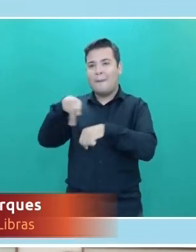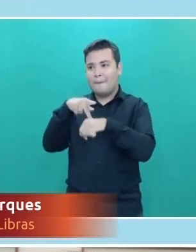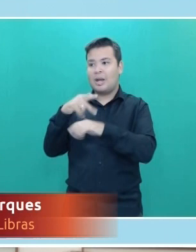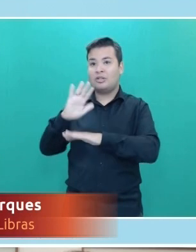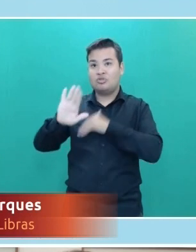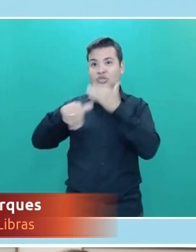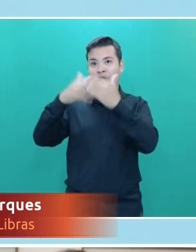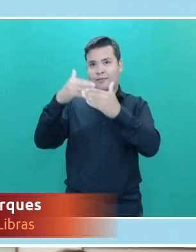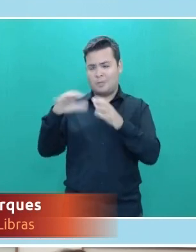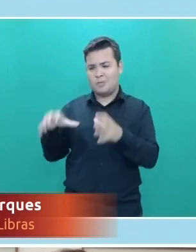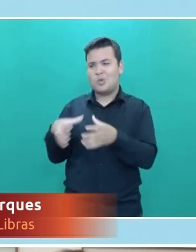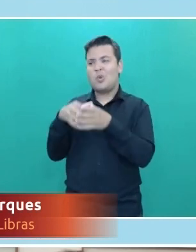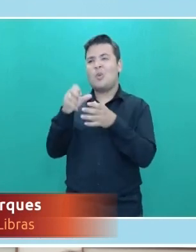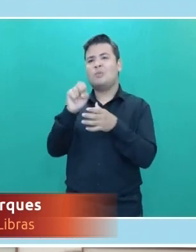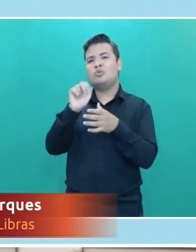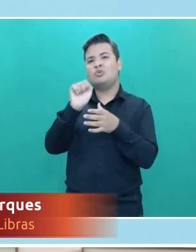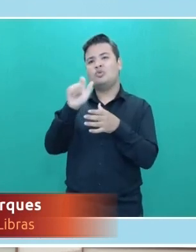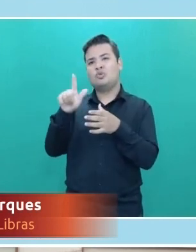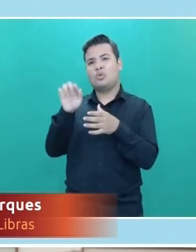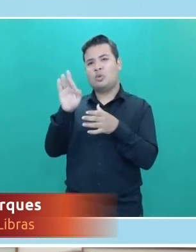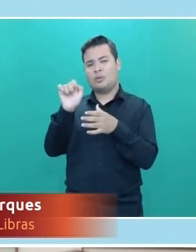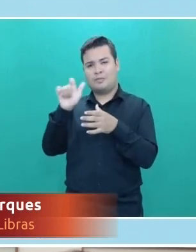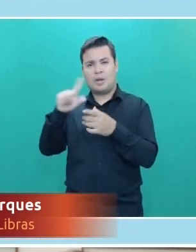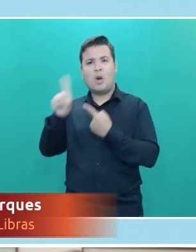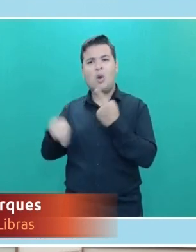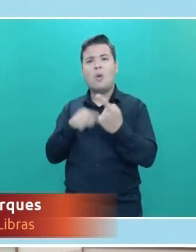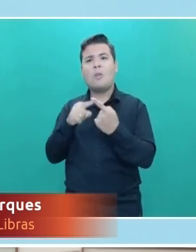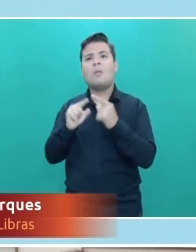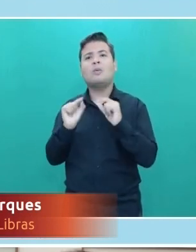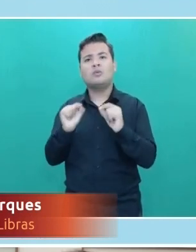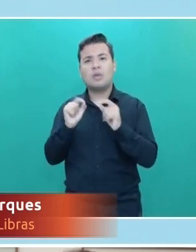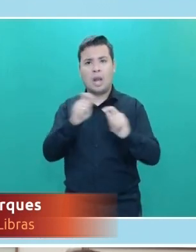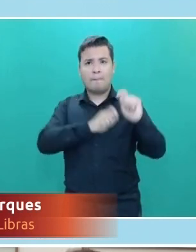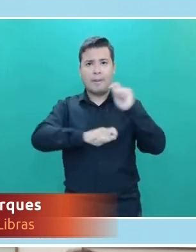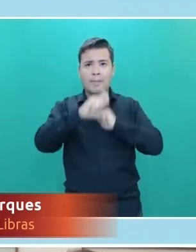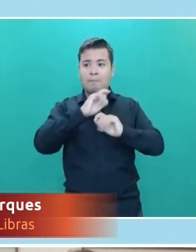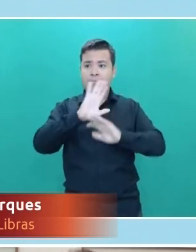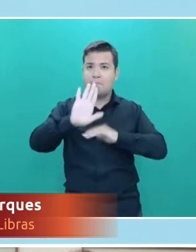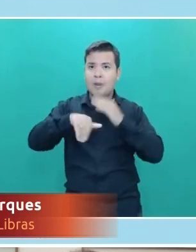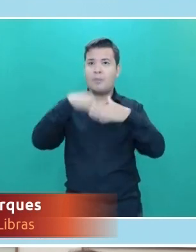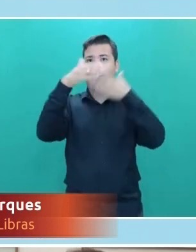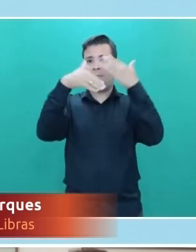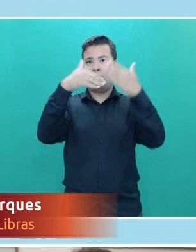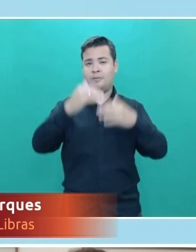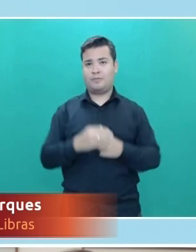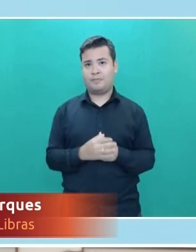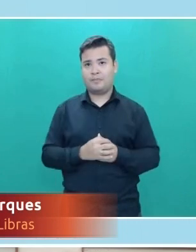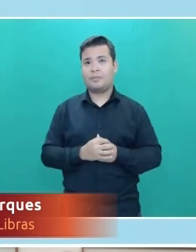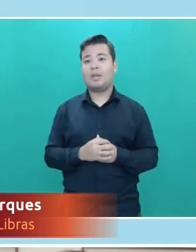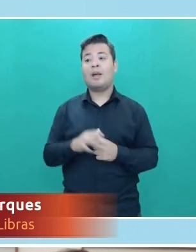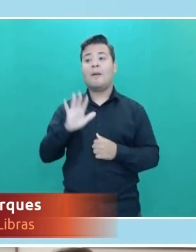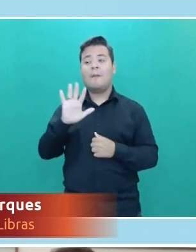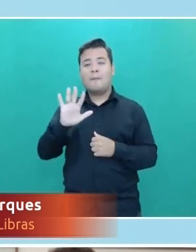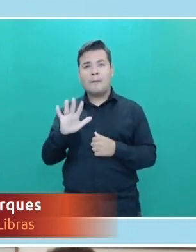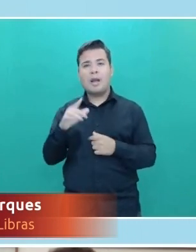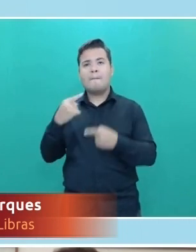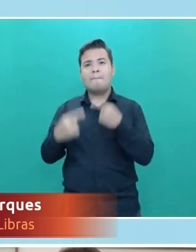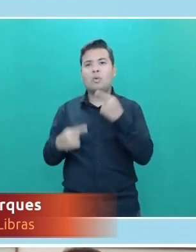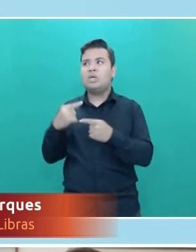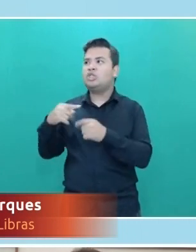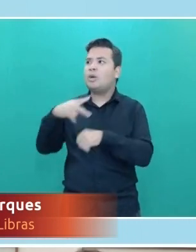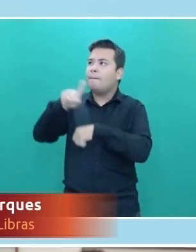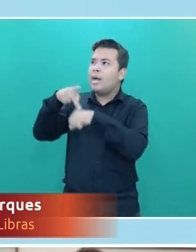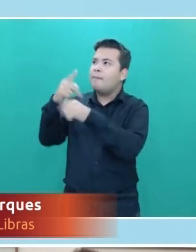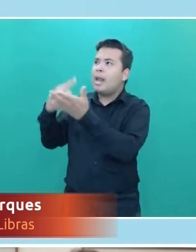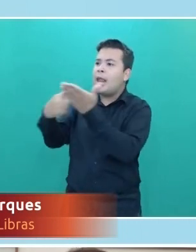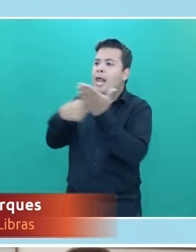global têm como objetivo fundamental o desenvolvimento econômico. Então, a política externa serve como instrumento para promover o desenvolvimento.